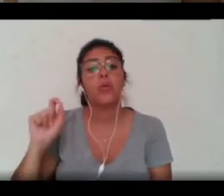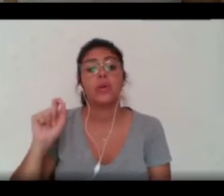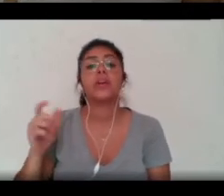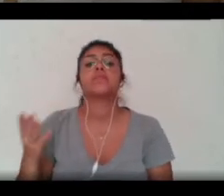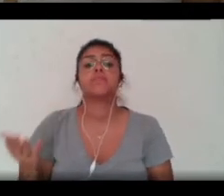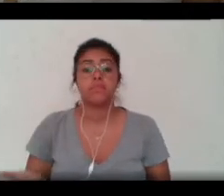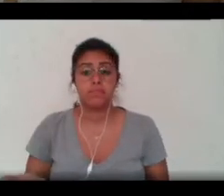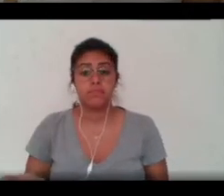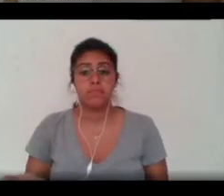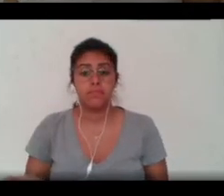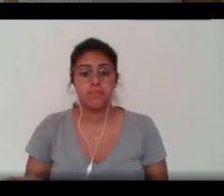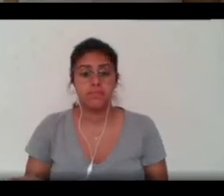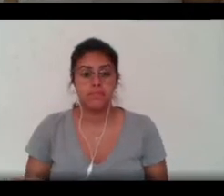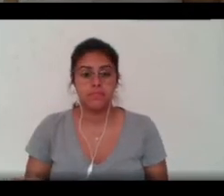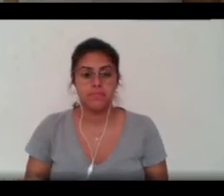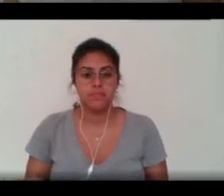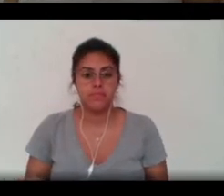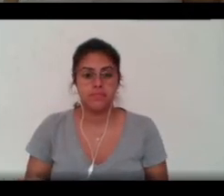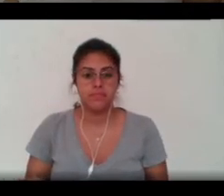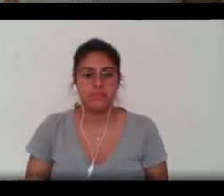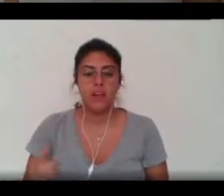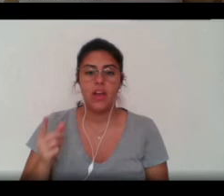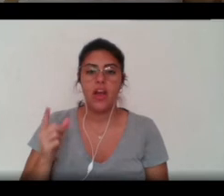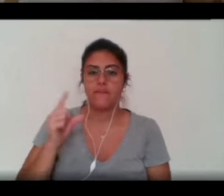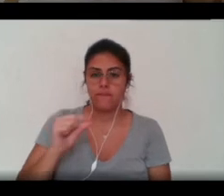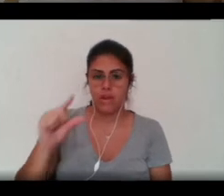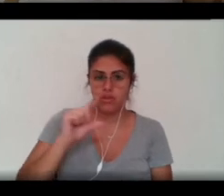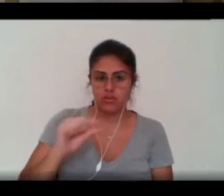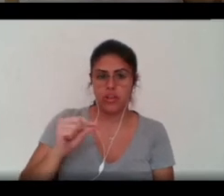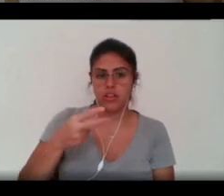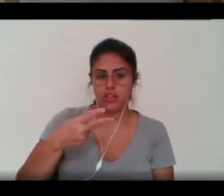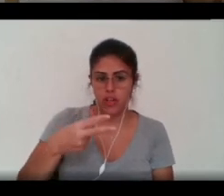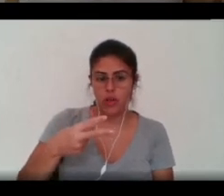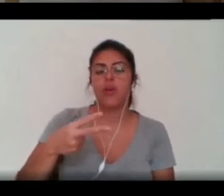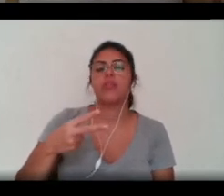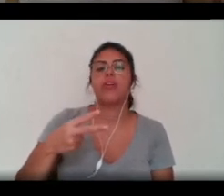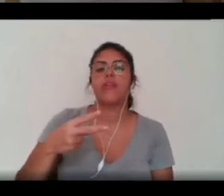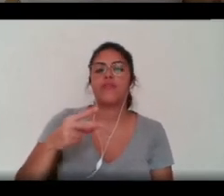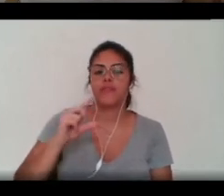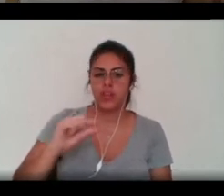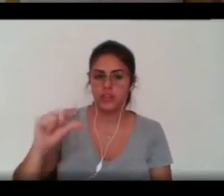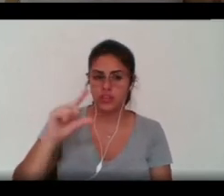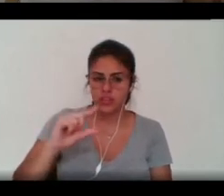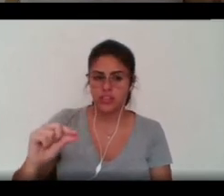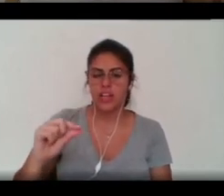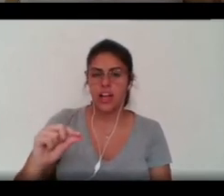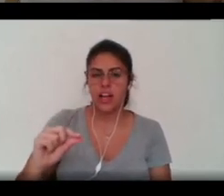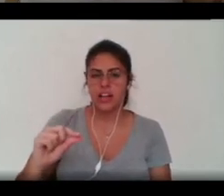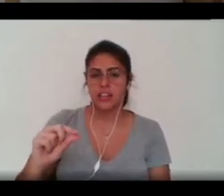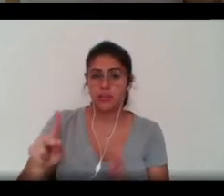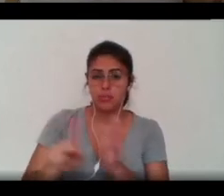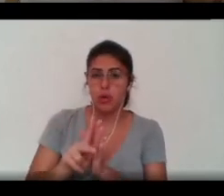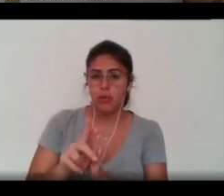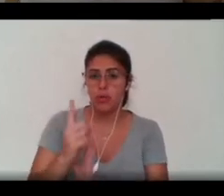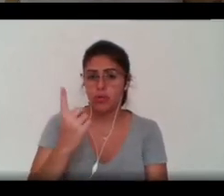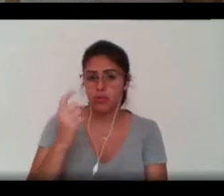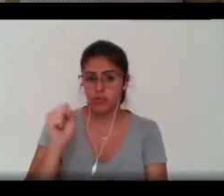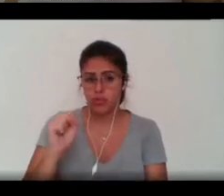V é igual a V de 1 segundo, mais um monte de coisa